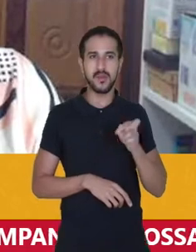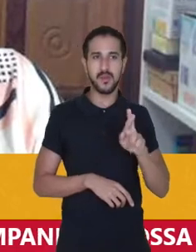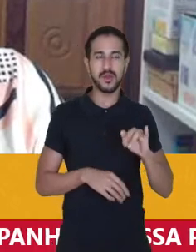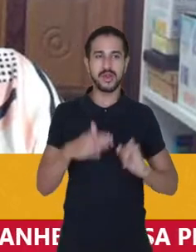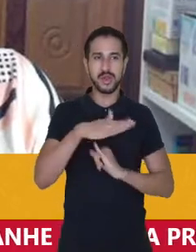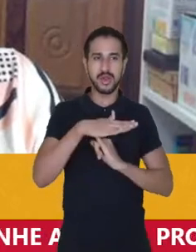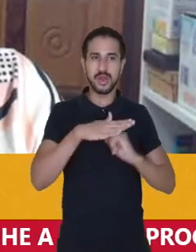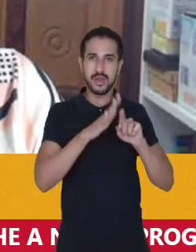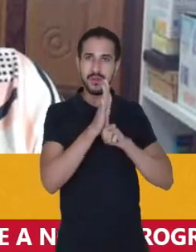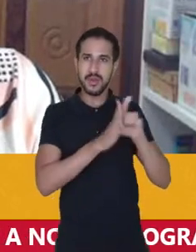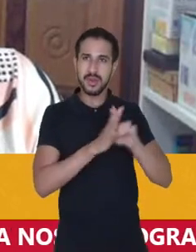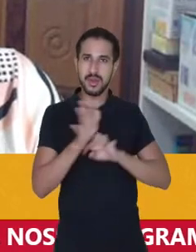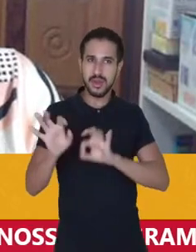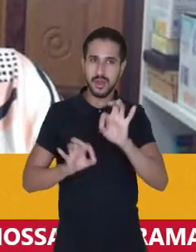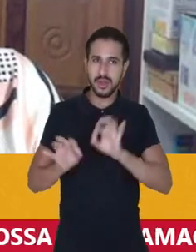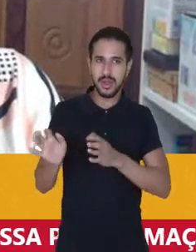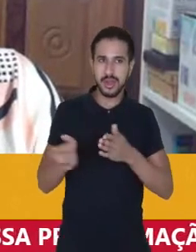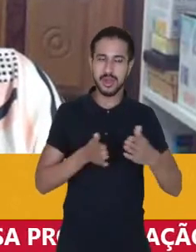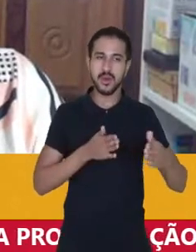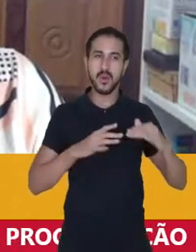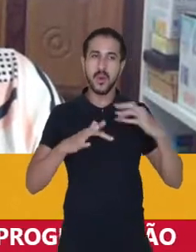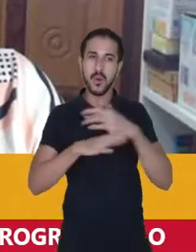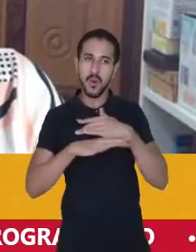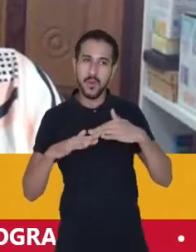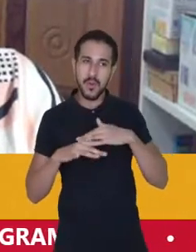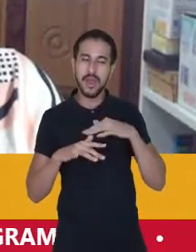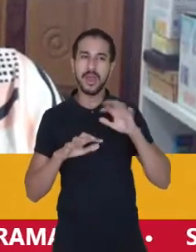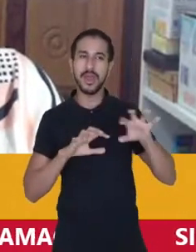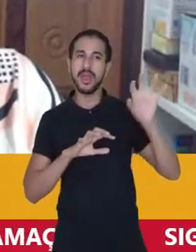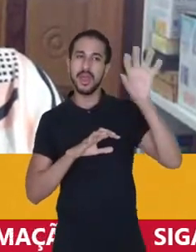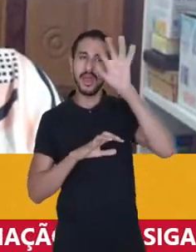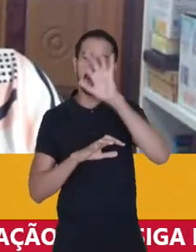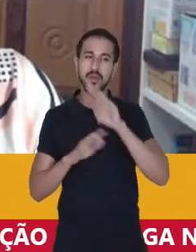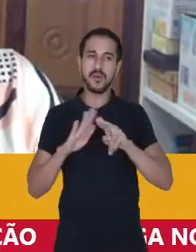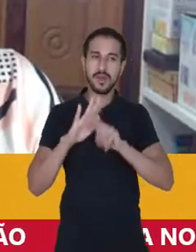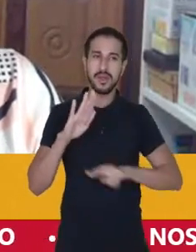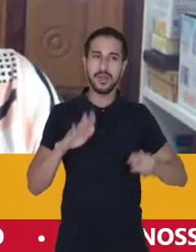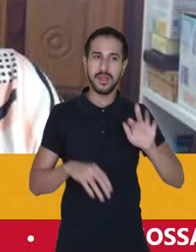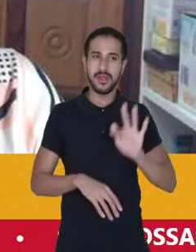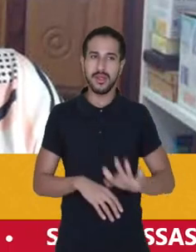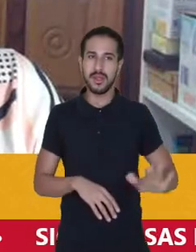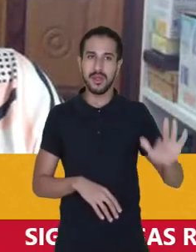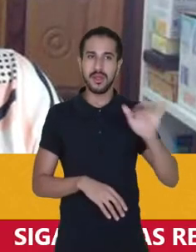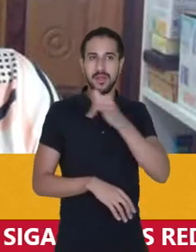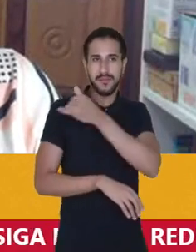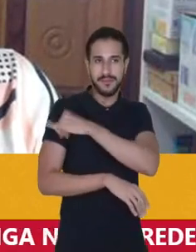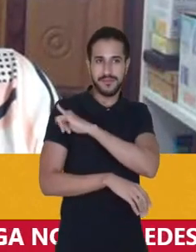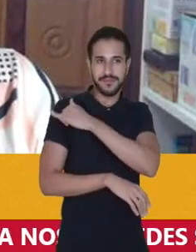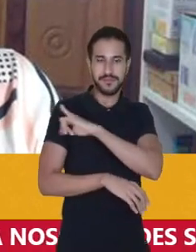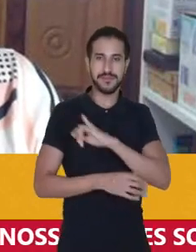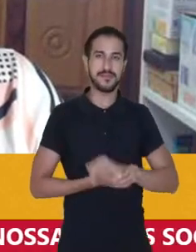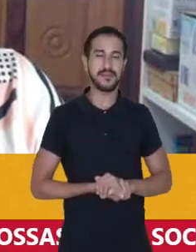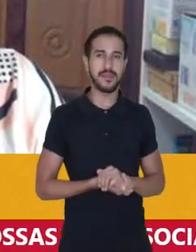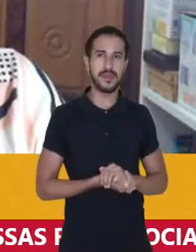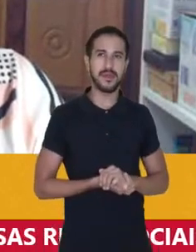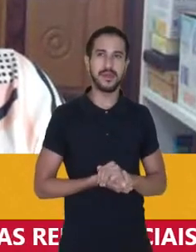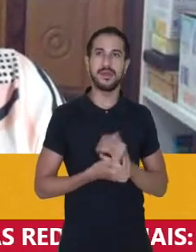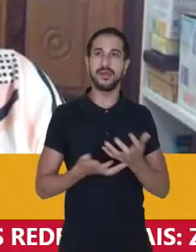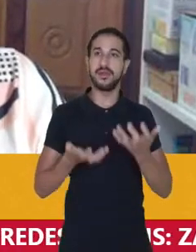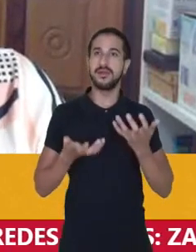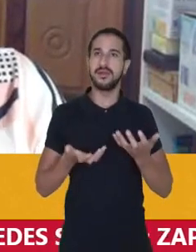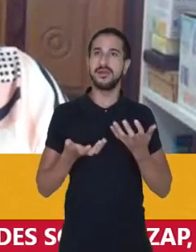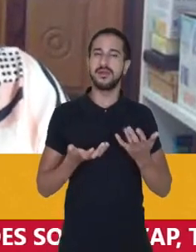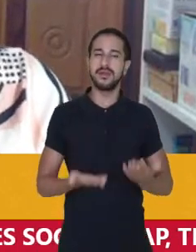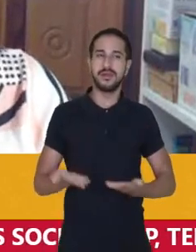Instituto de Pesquisa e Planejamento Urbano e Regional da Universidade Federal do Rio de Janeiro. Eu quero, então,